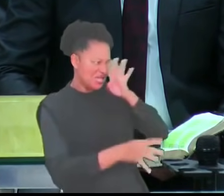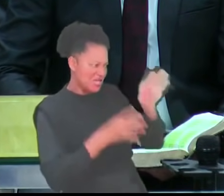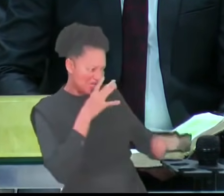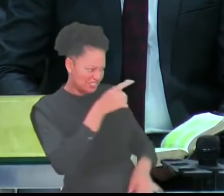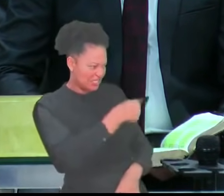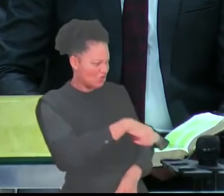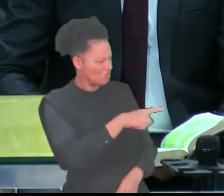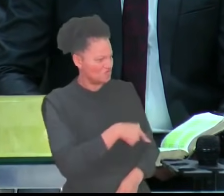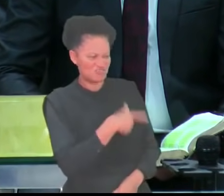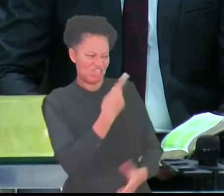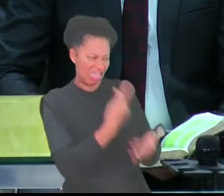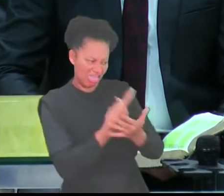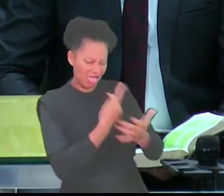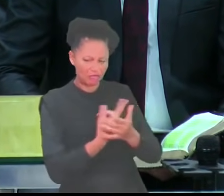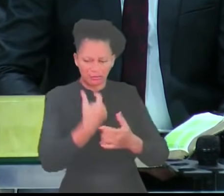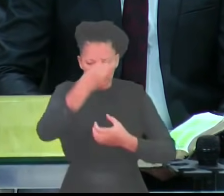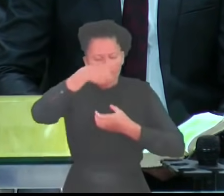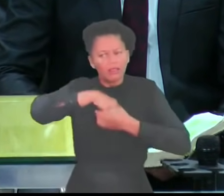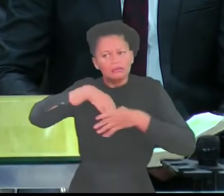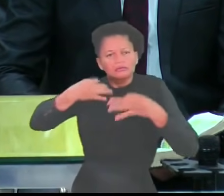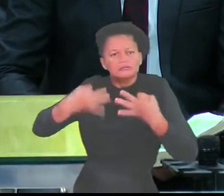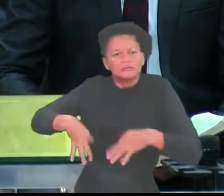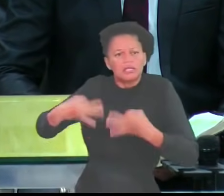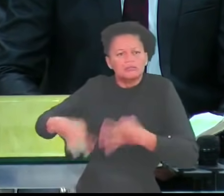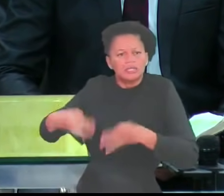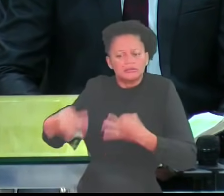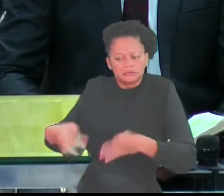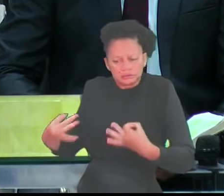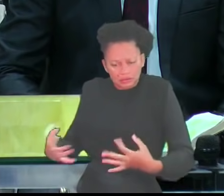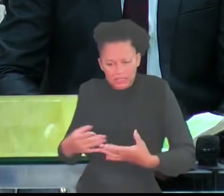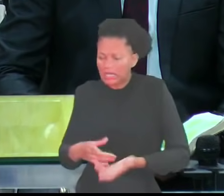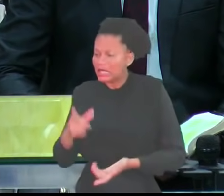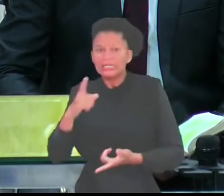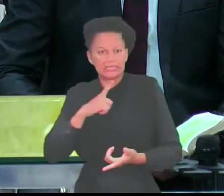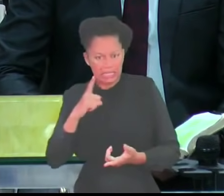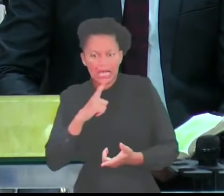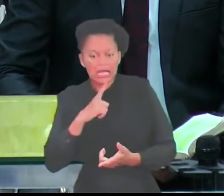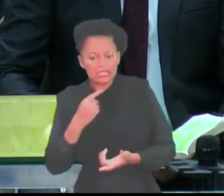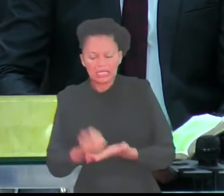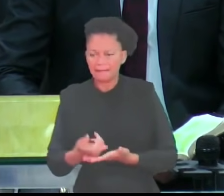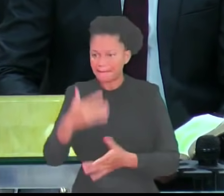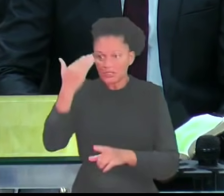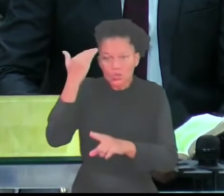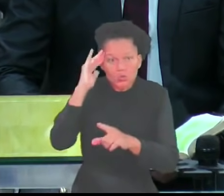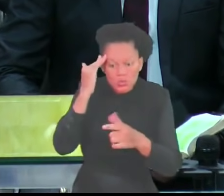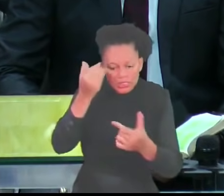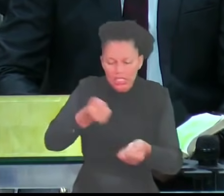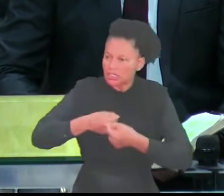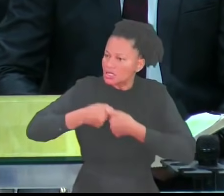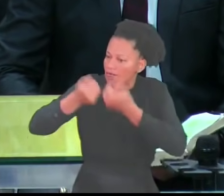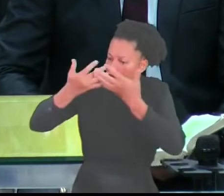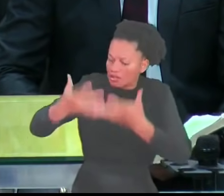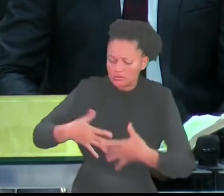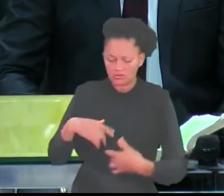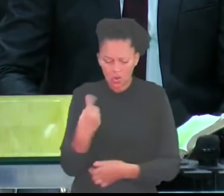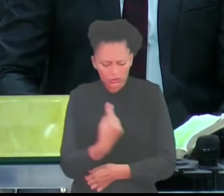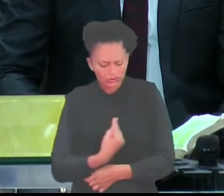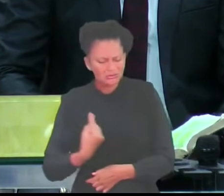da sua idoneidade. Deserto de incompreensão. Deserto de